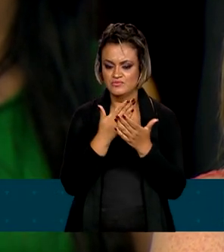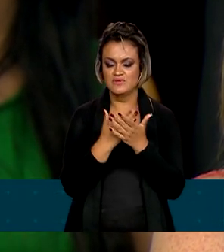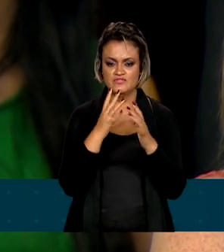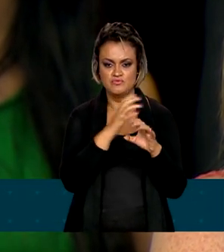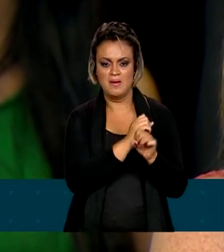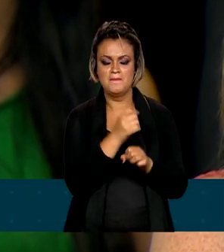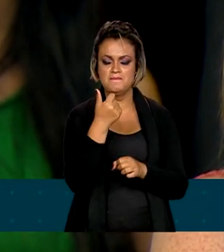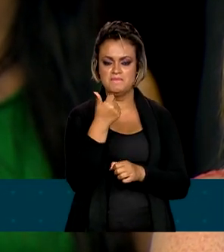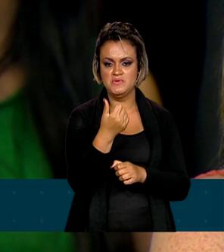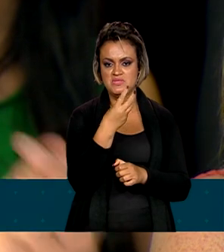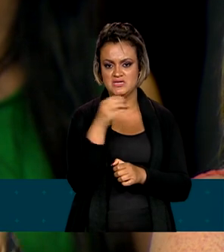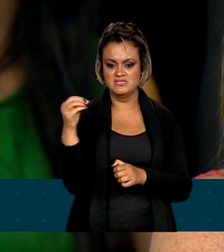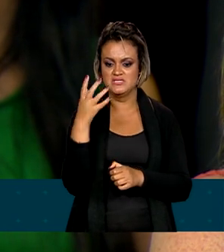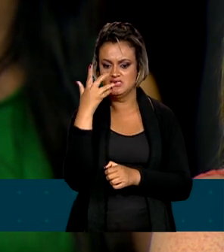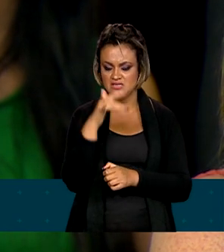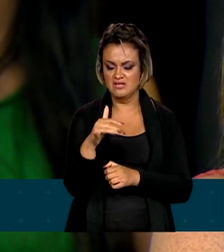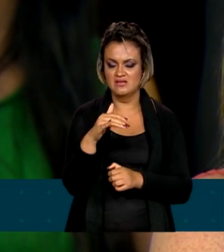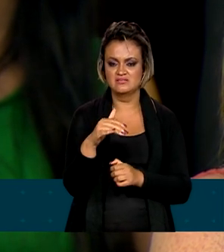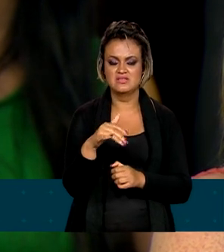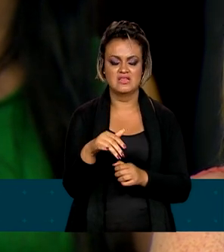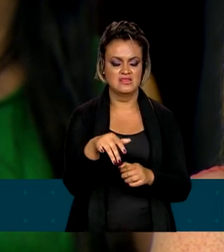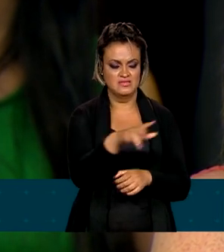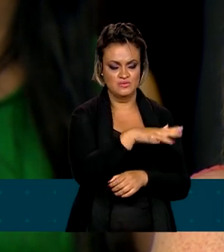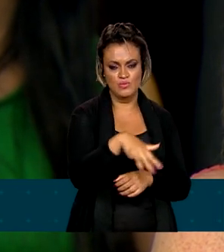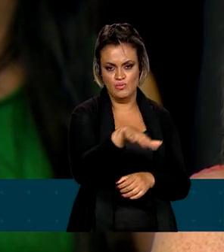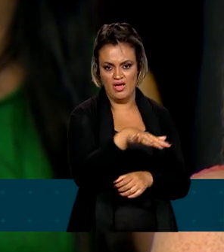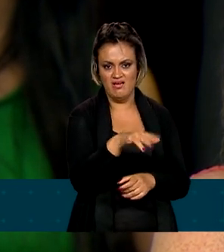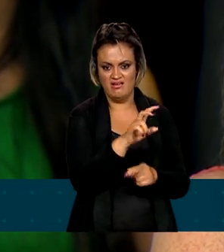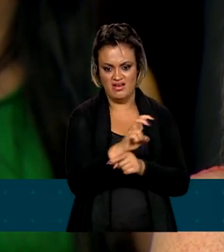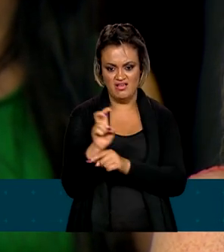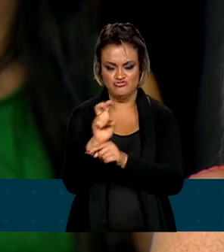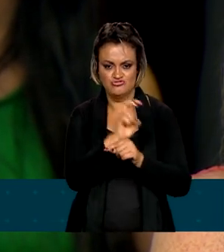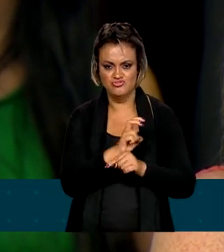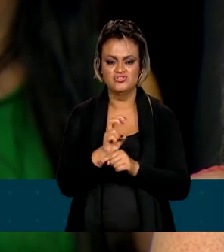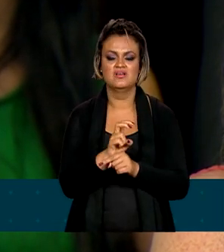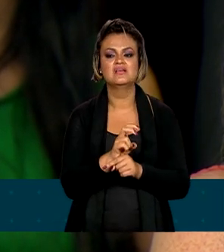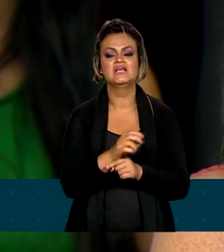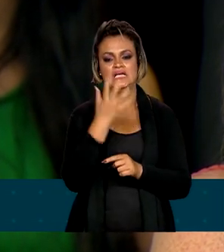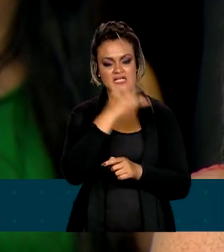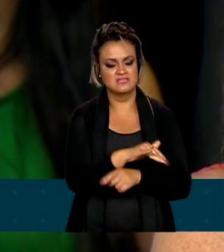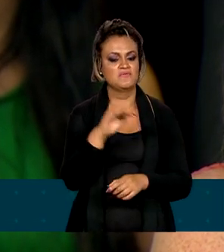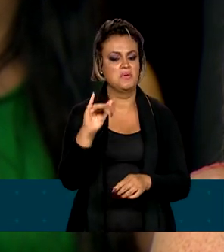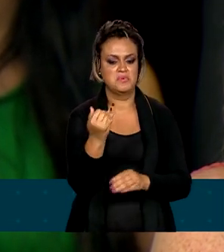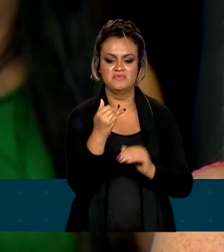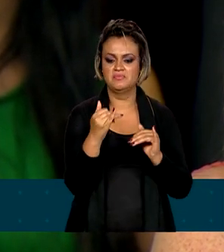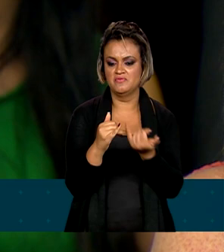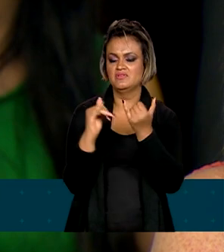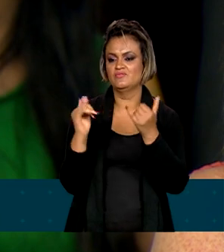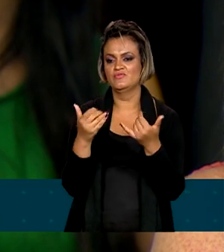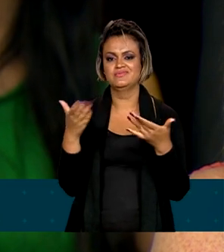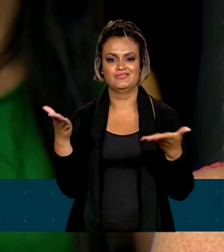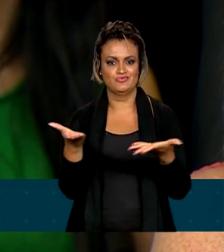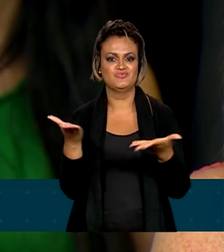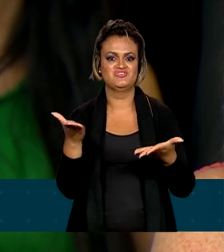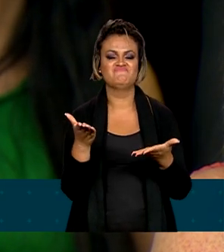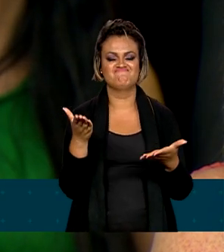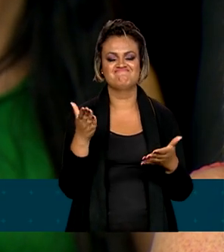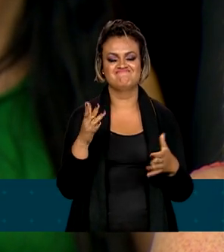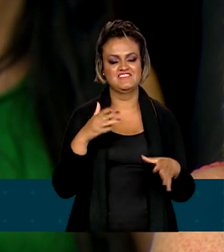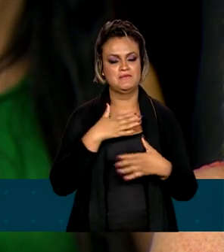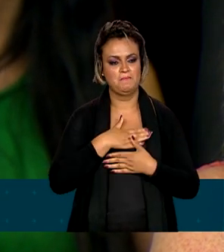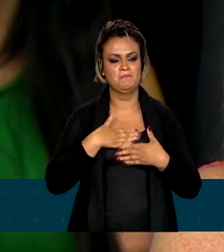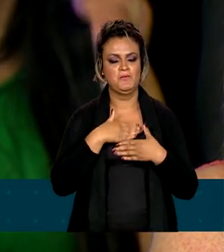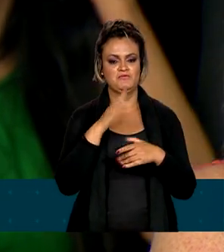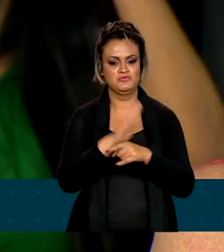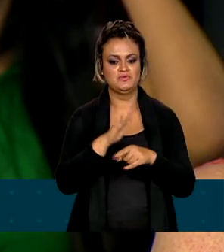1.300 crianças só nessas 10 creches, vão estar sendo diretamente beneficiadas por esse ato de hoje. E eu tenho certeza